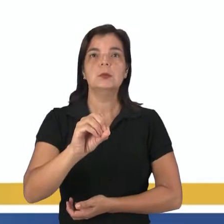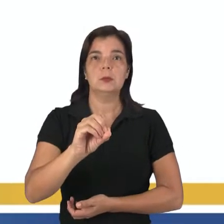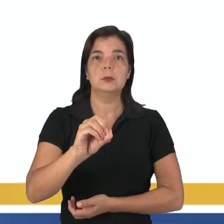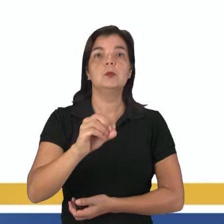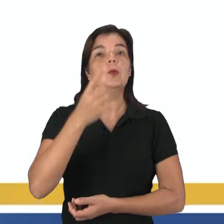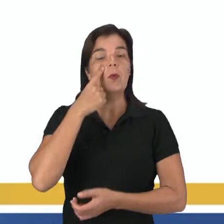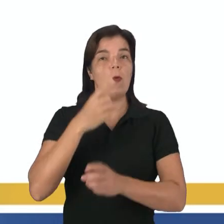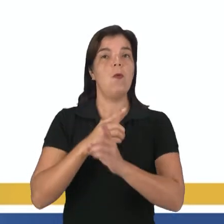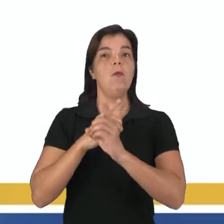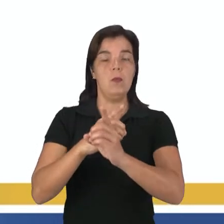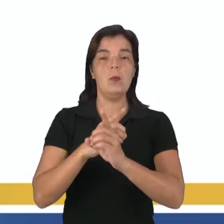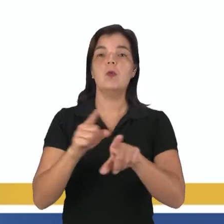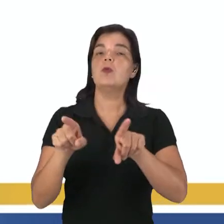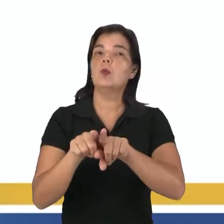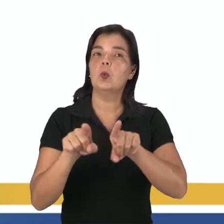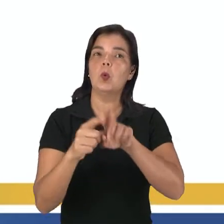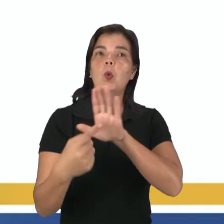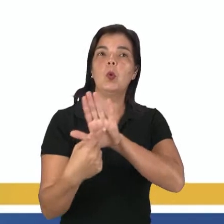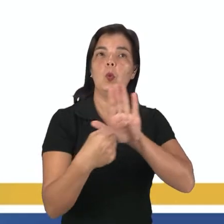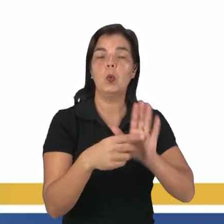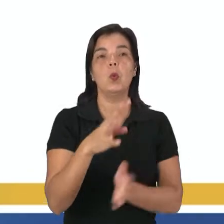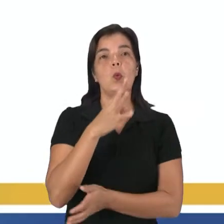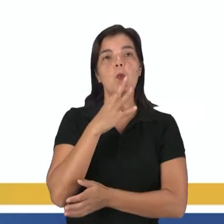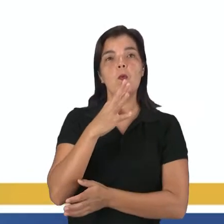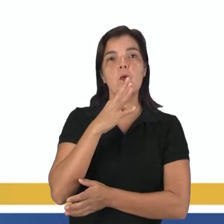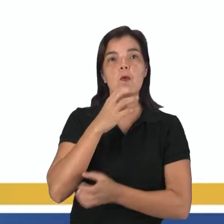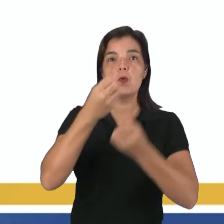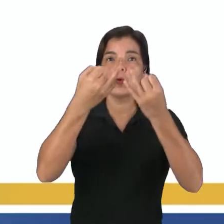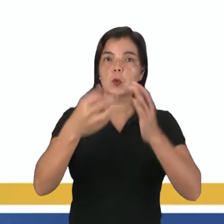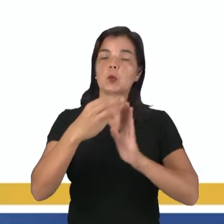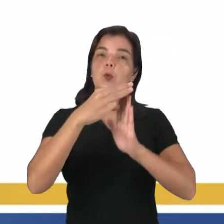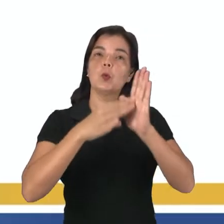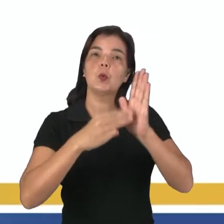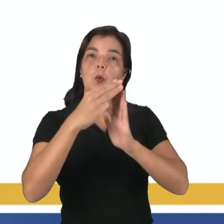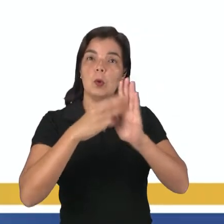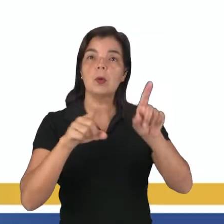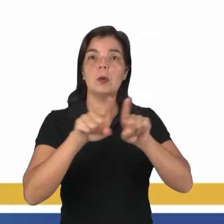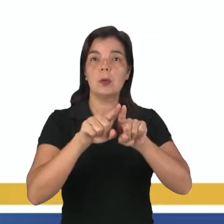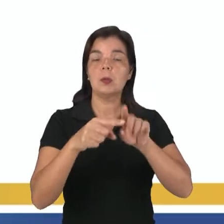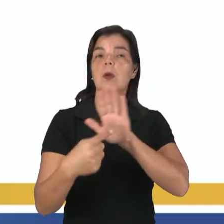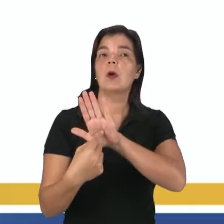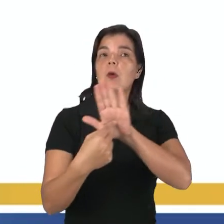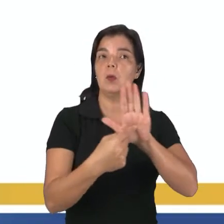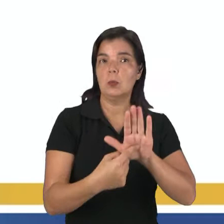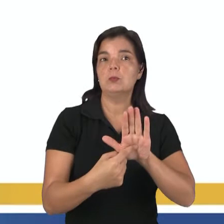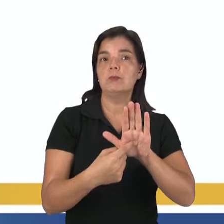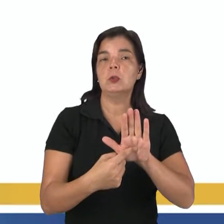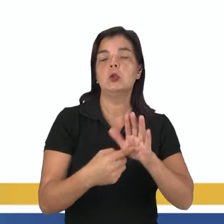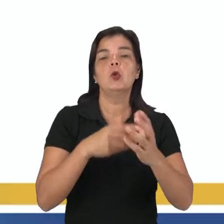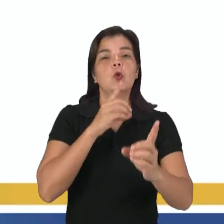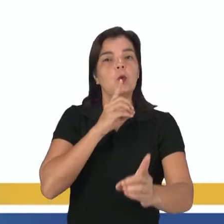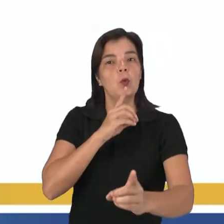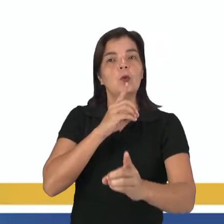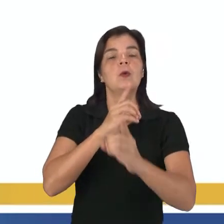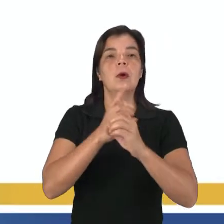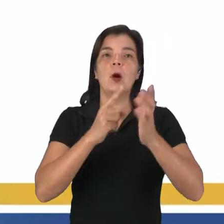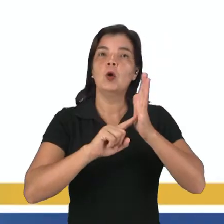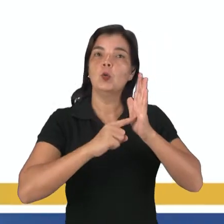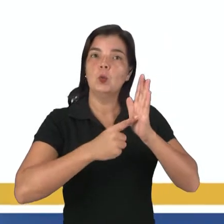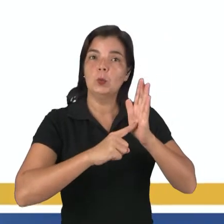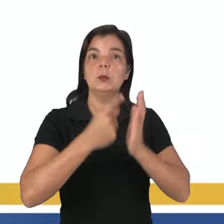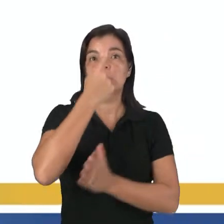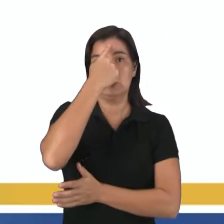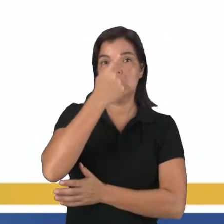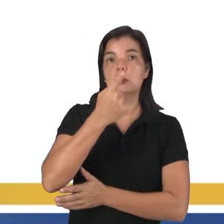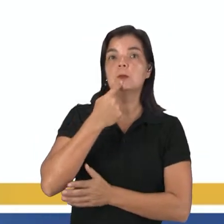Ele publicou o Tratado conhecido como discurso sobre o método né em que apresentava uma maneira de